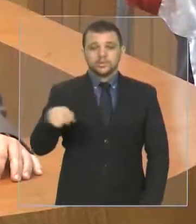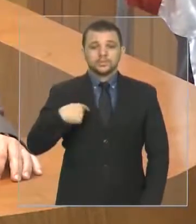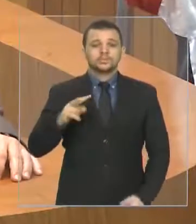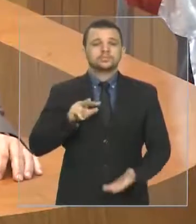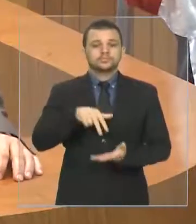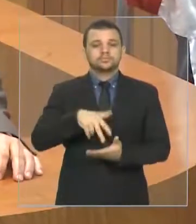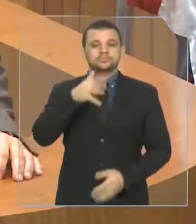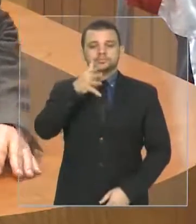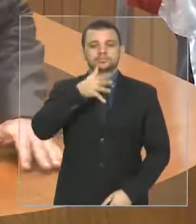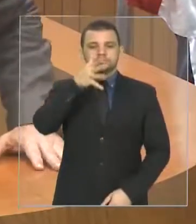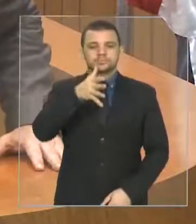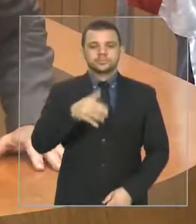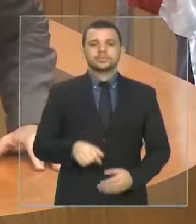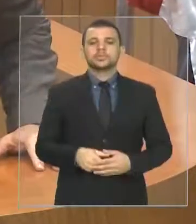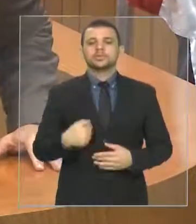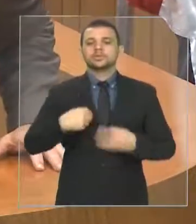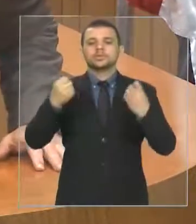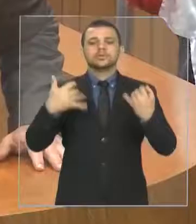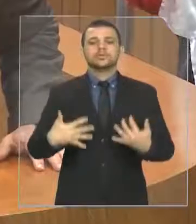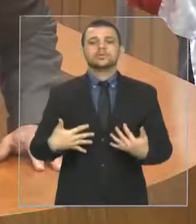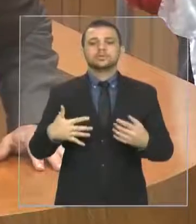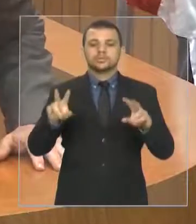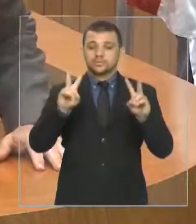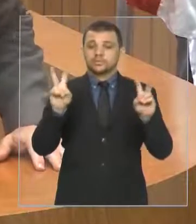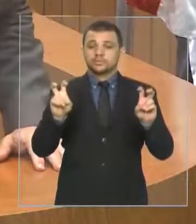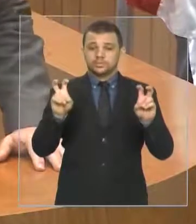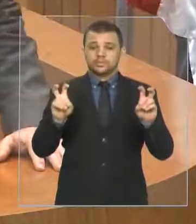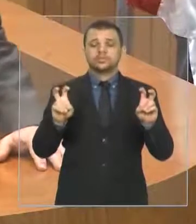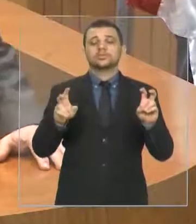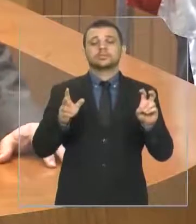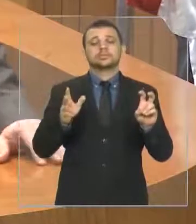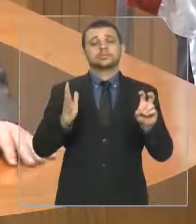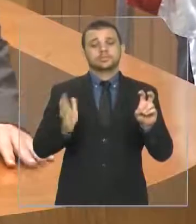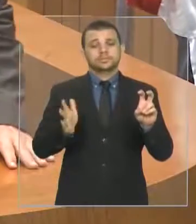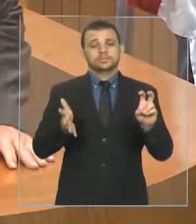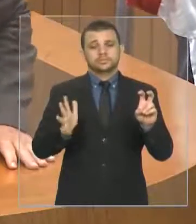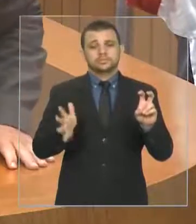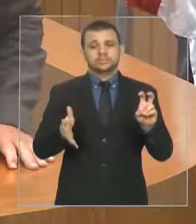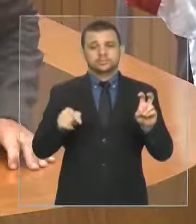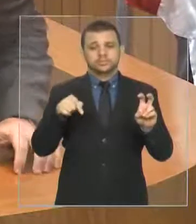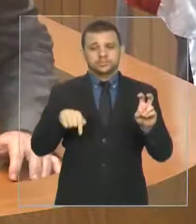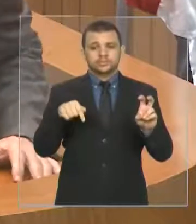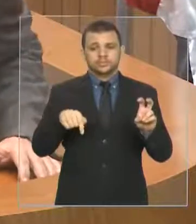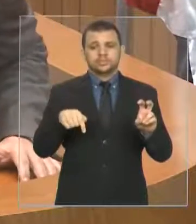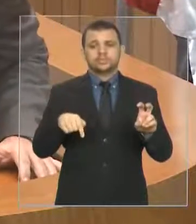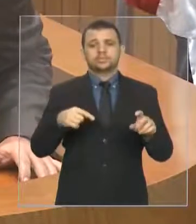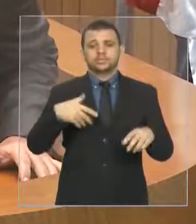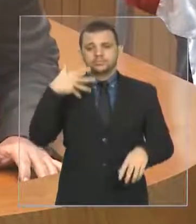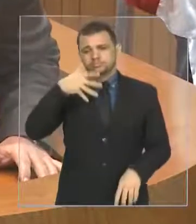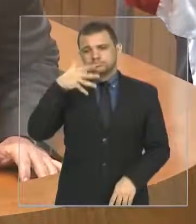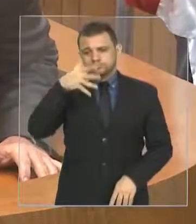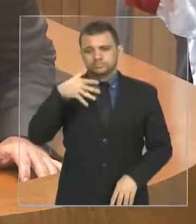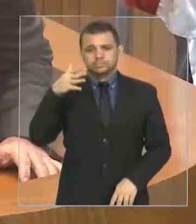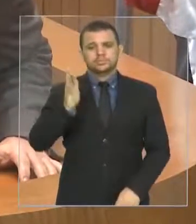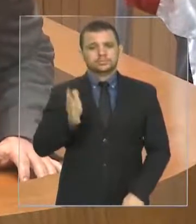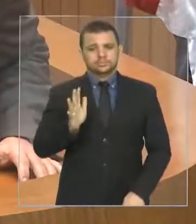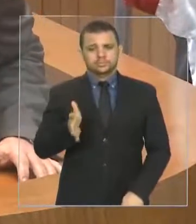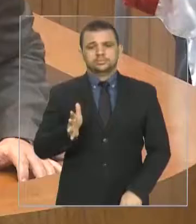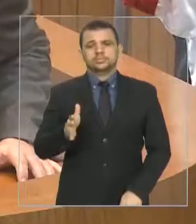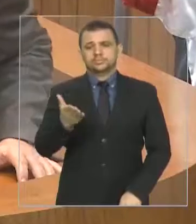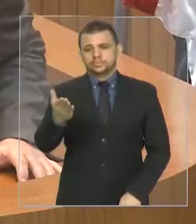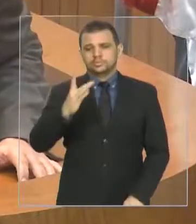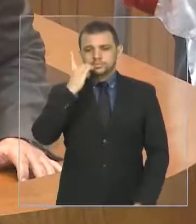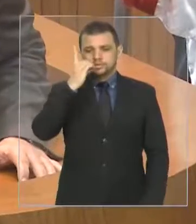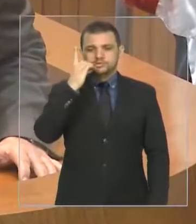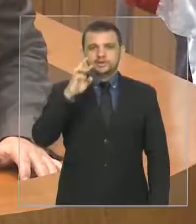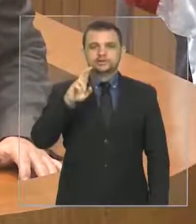tribuna para falar de um assunto que já foi objeto de discurso nessa tribuna do deputado